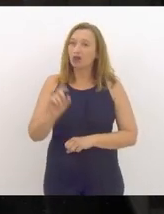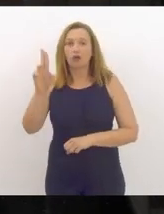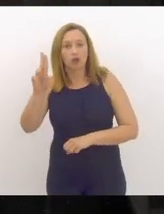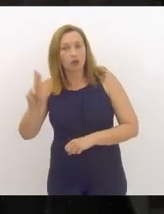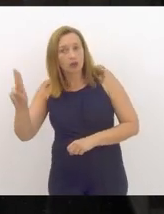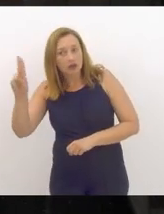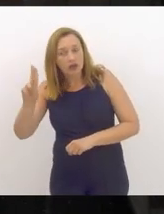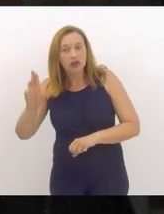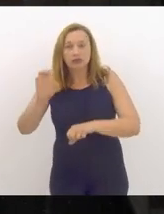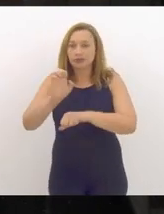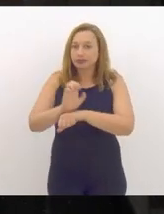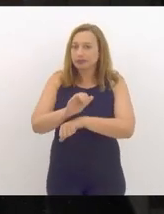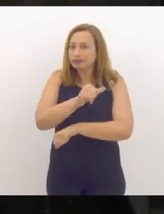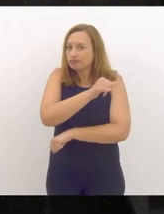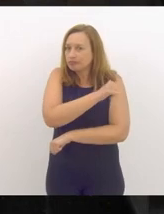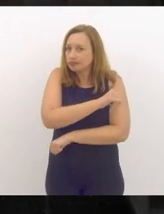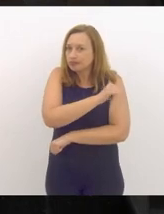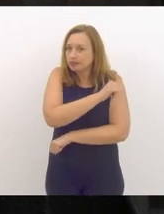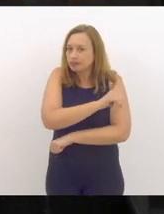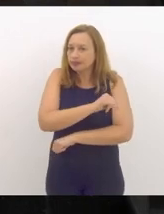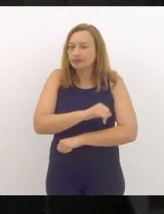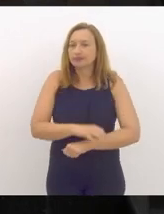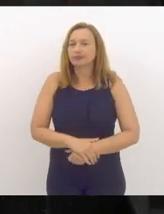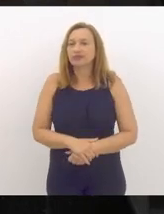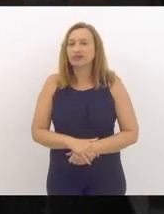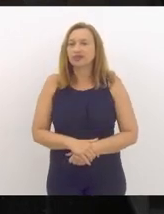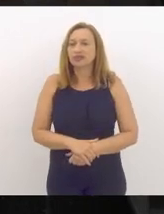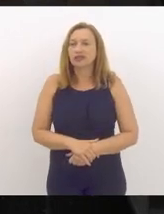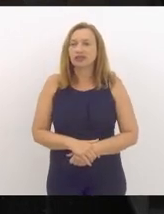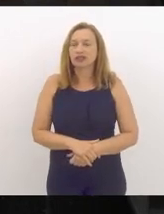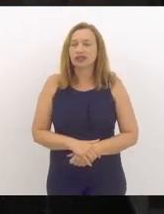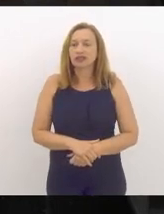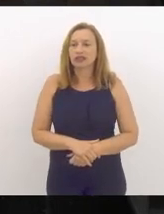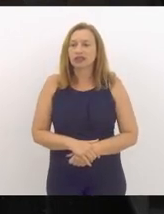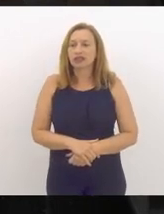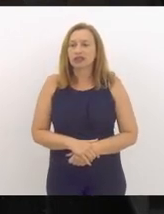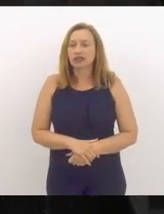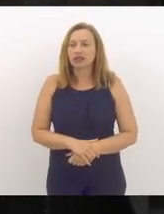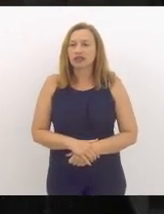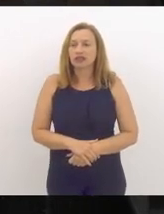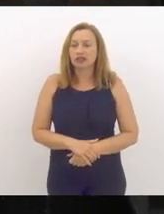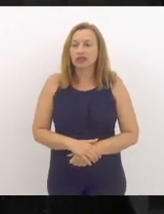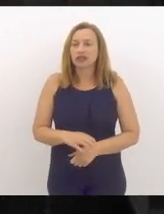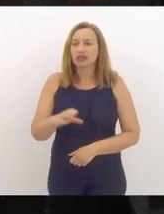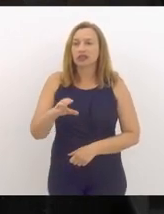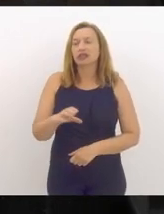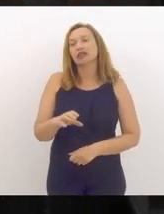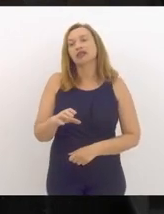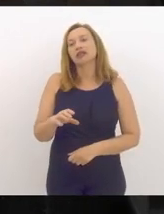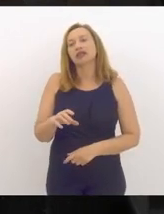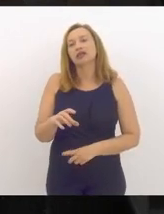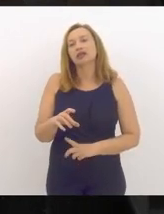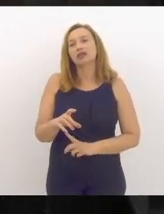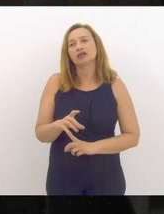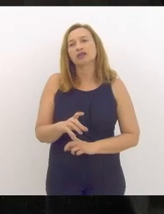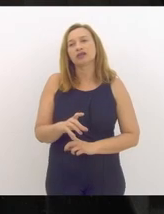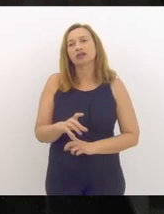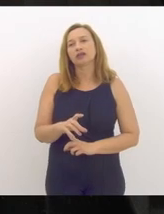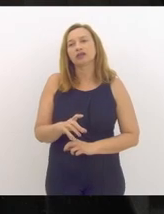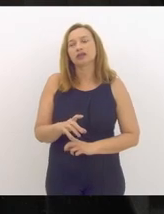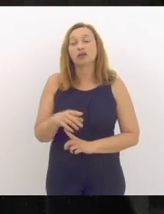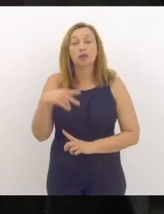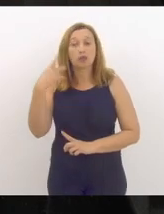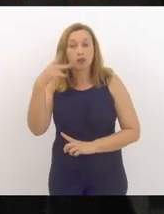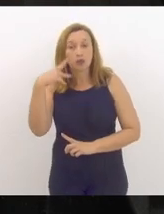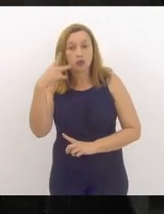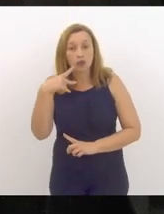Universidade do Estado do Rio de Janeiro tem sob a sua égide, na